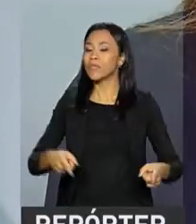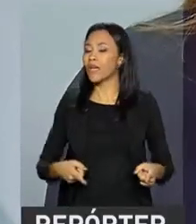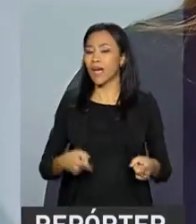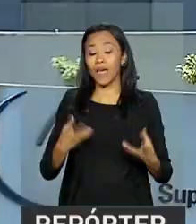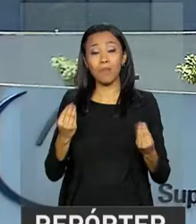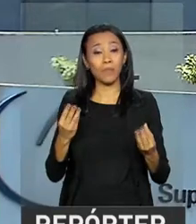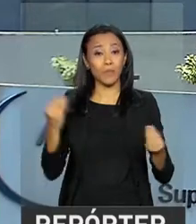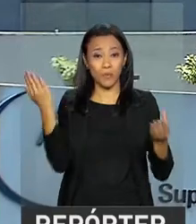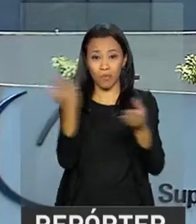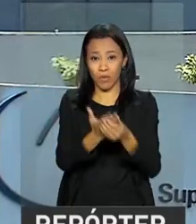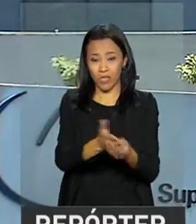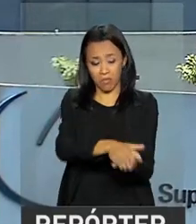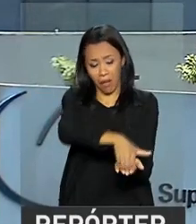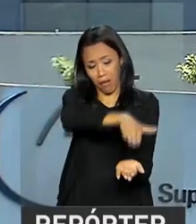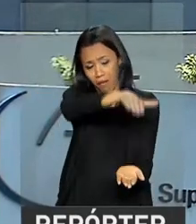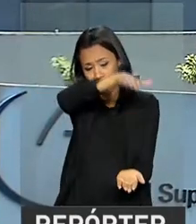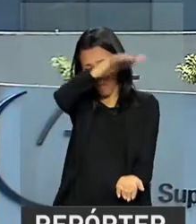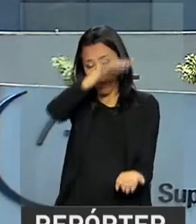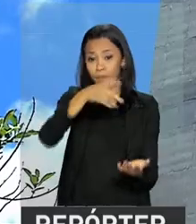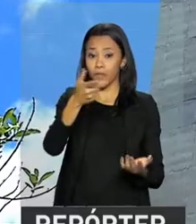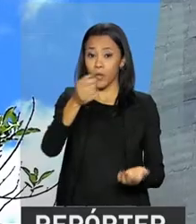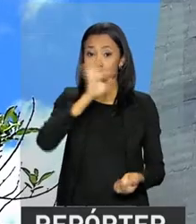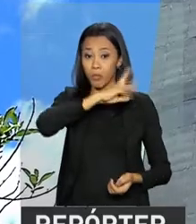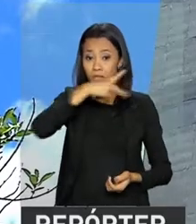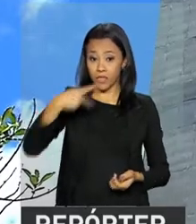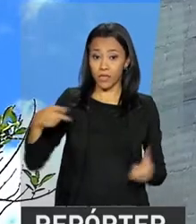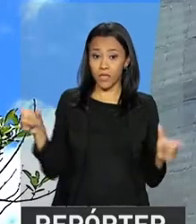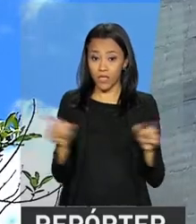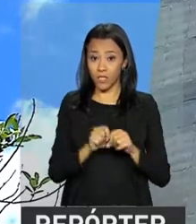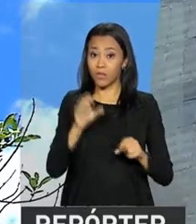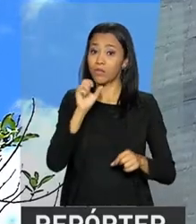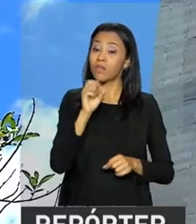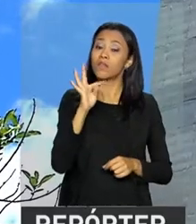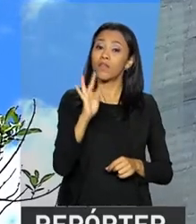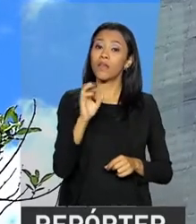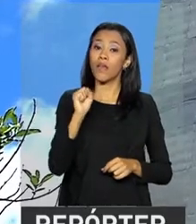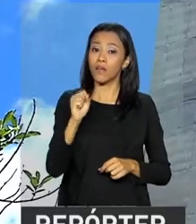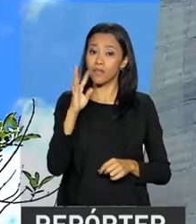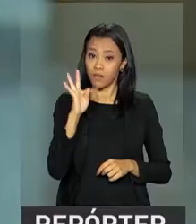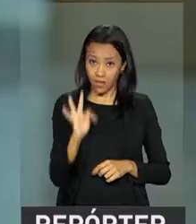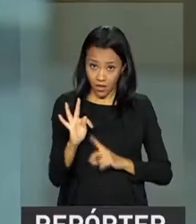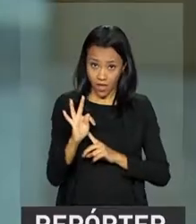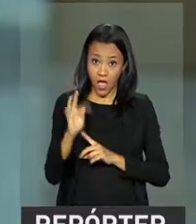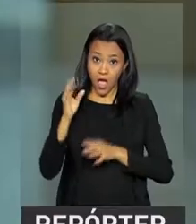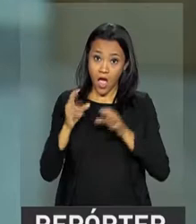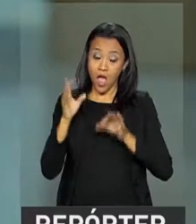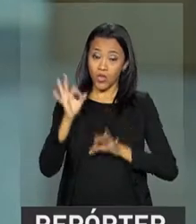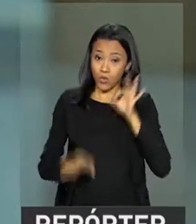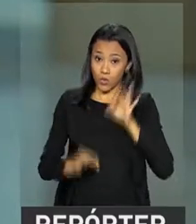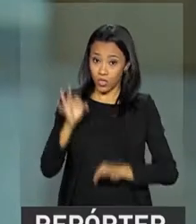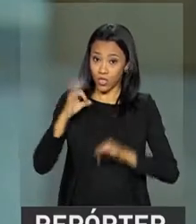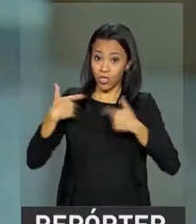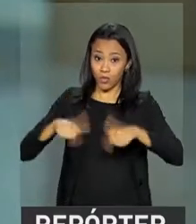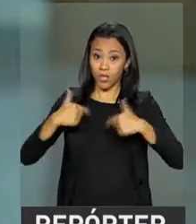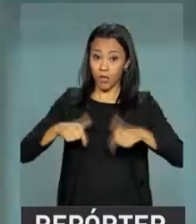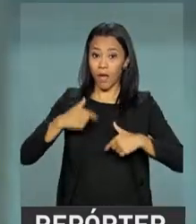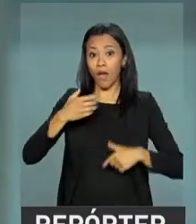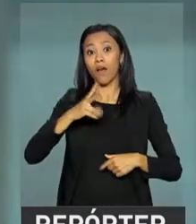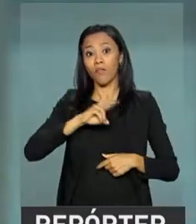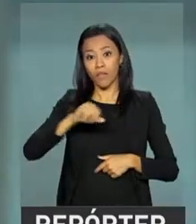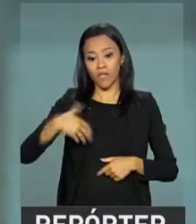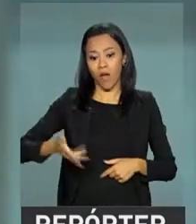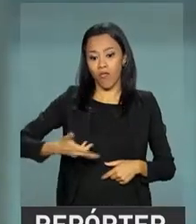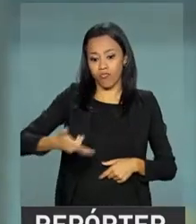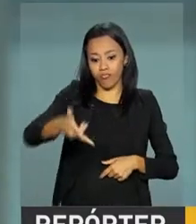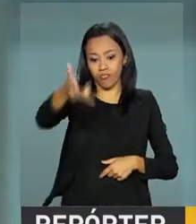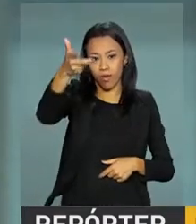demandas né para o presidente do tst a nova legislação vai tornar a justiça do trabalho mais rápida